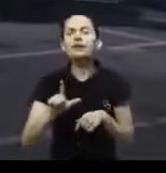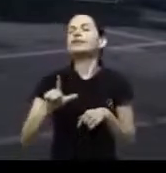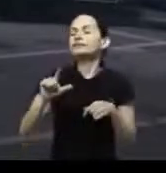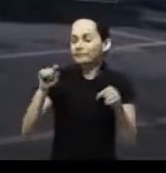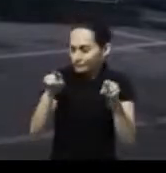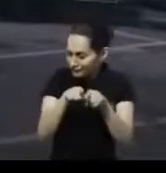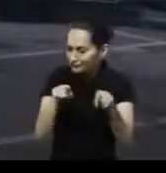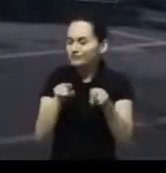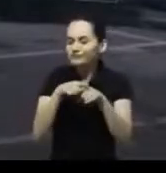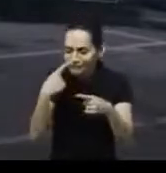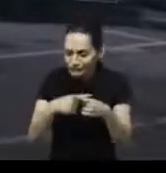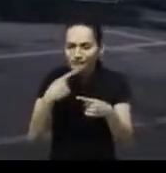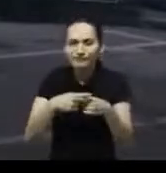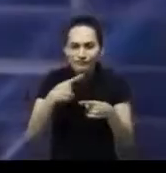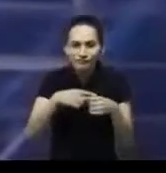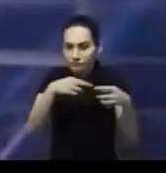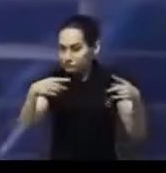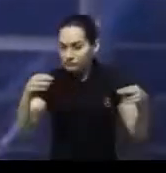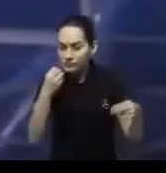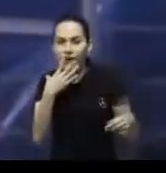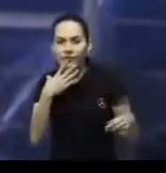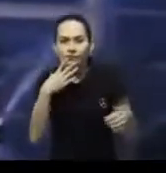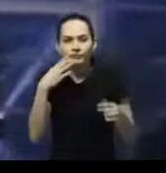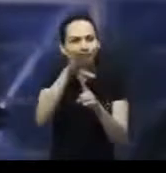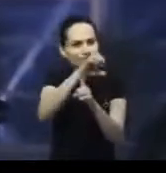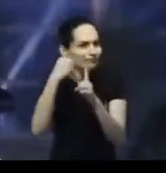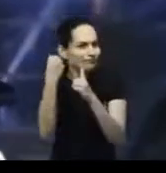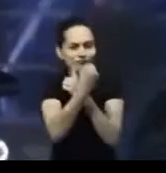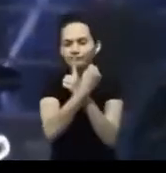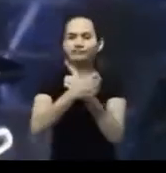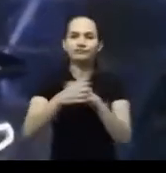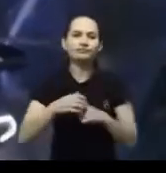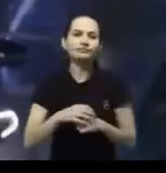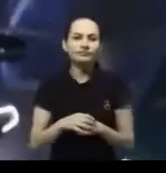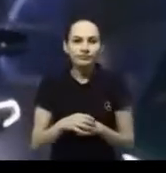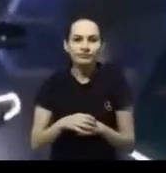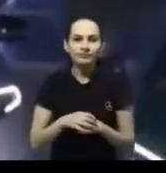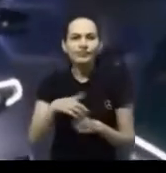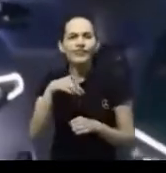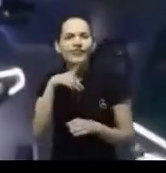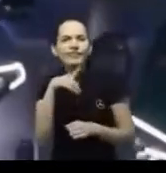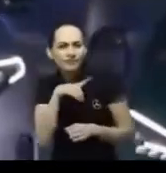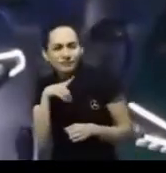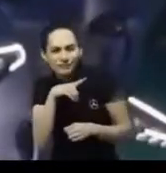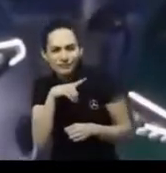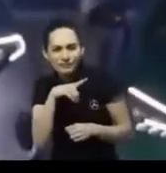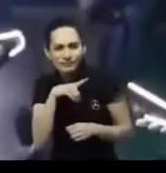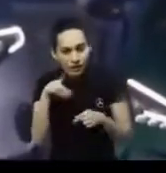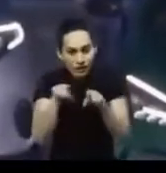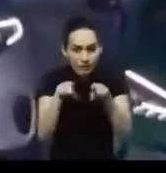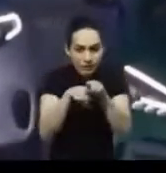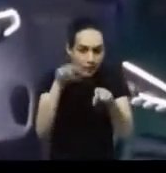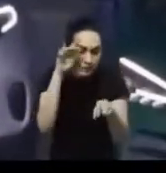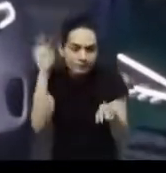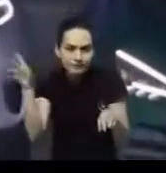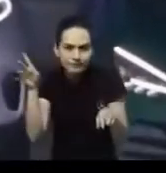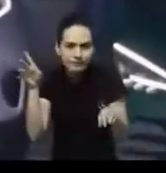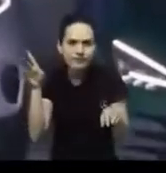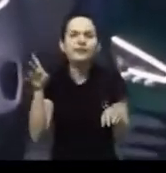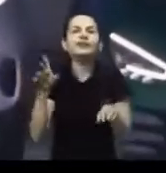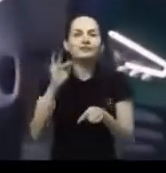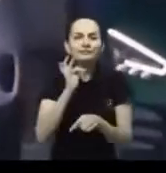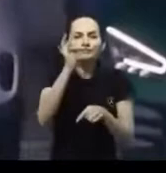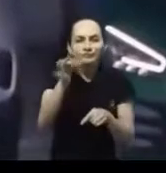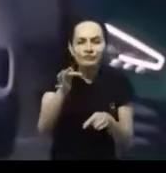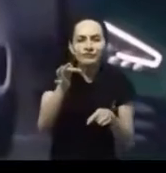possibilidades para toda a sociedade Além disso Assumimos um compromisso de ter em nosso portfólio automóveis